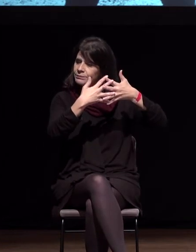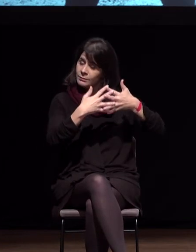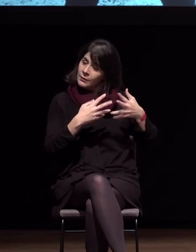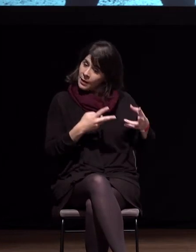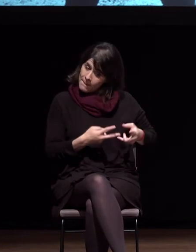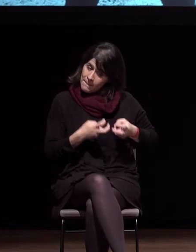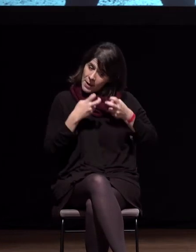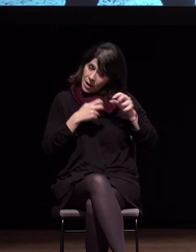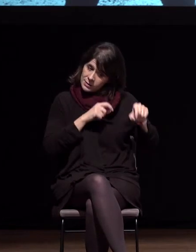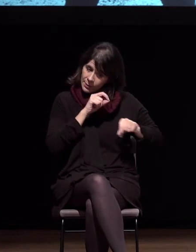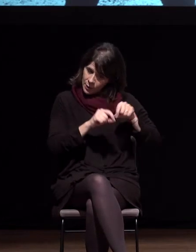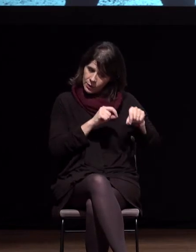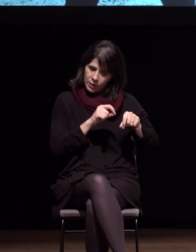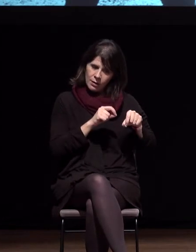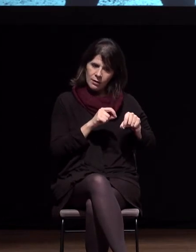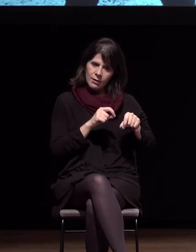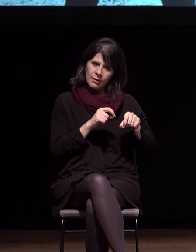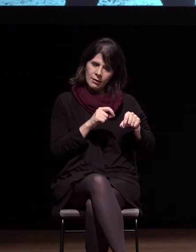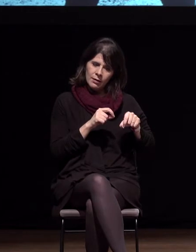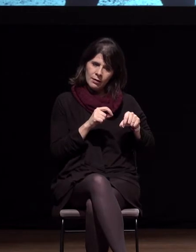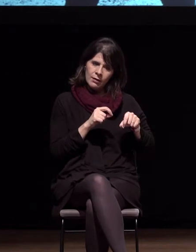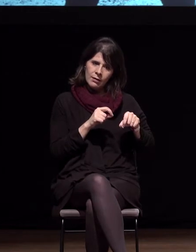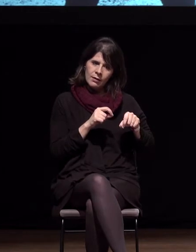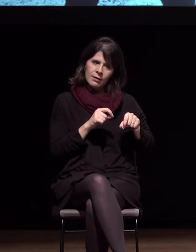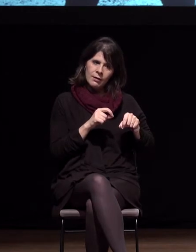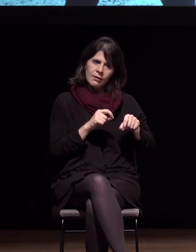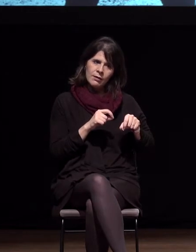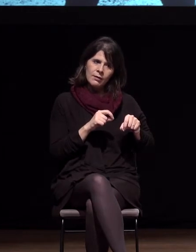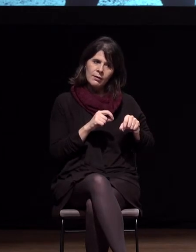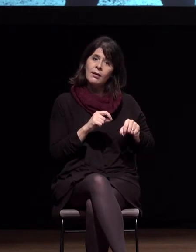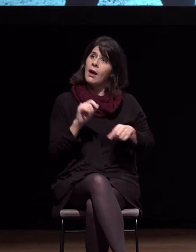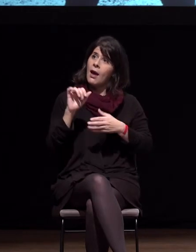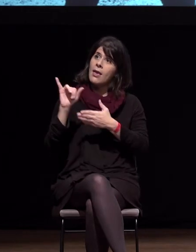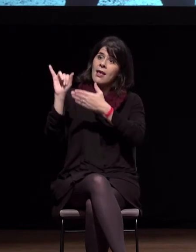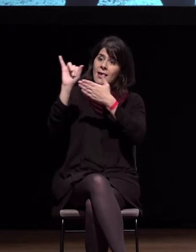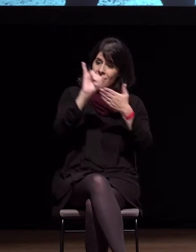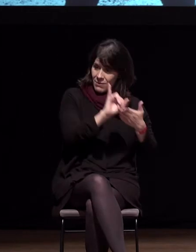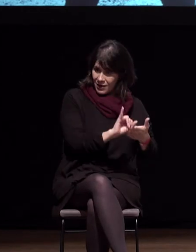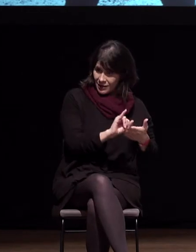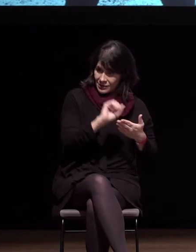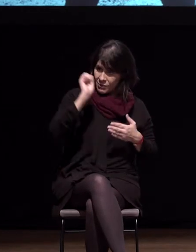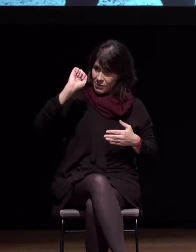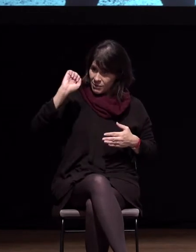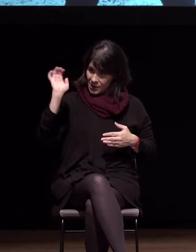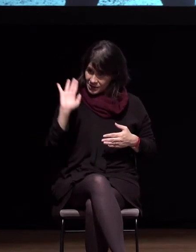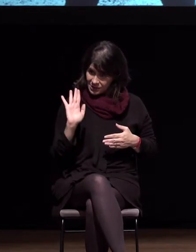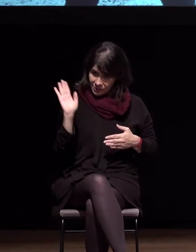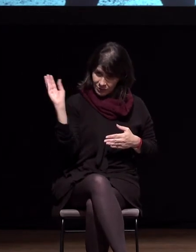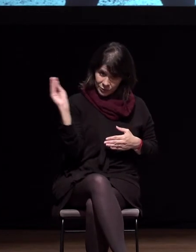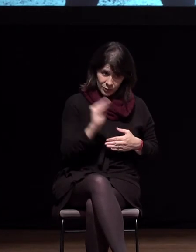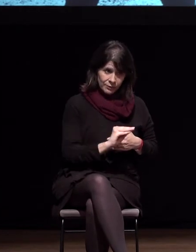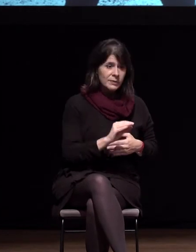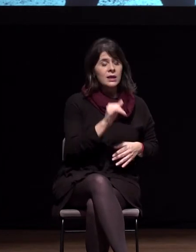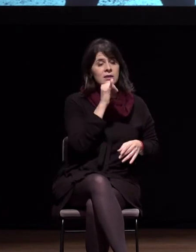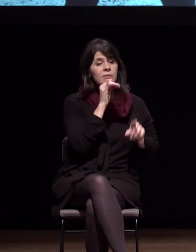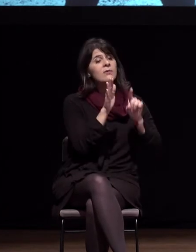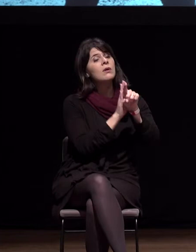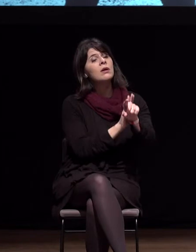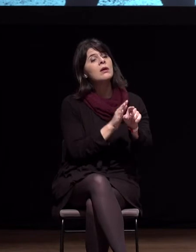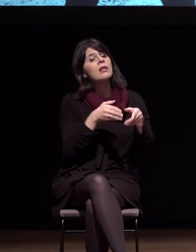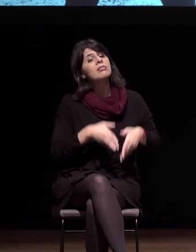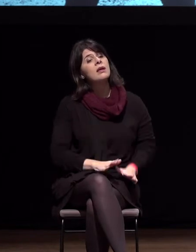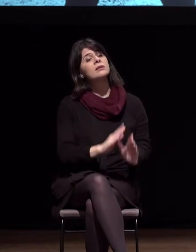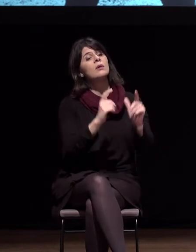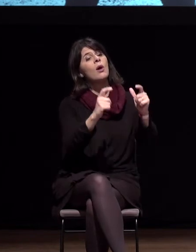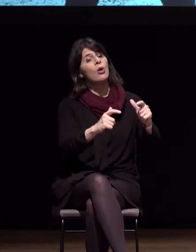idas, essas migrações dentro do Brasil, por exemplo, contam a sua história e contam a minha. Quer ver? Onde você nasceu? Eu nasci aqui em